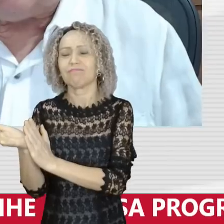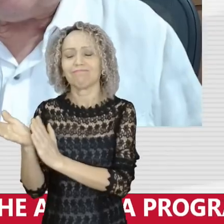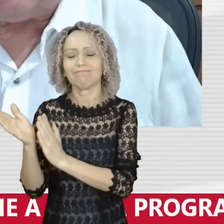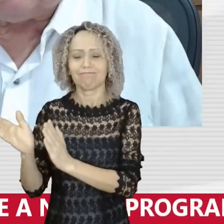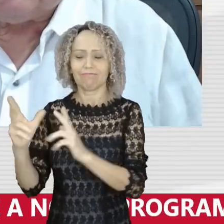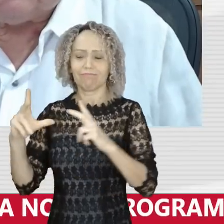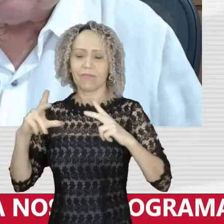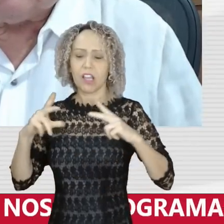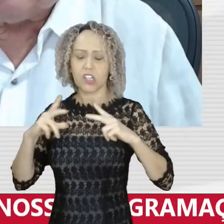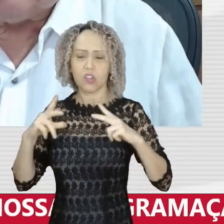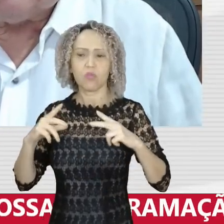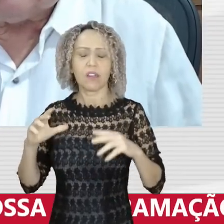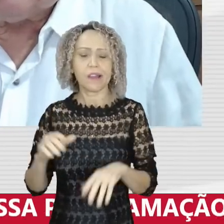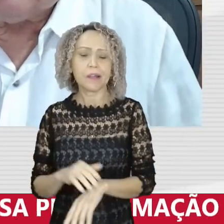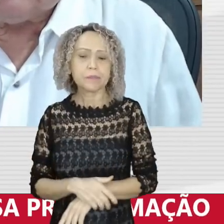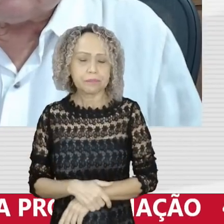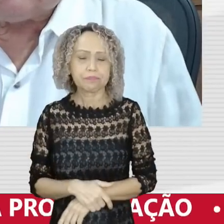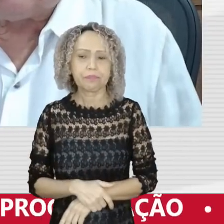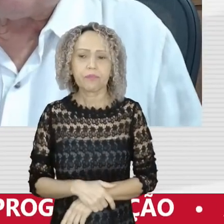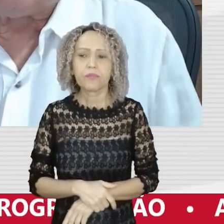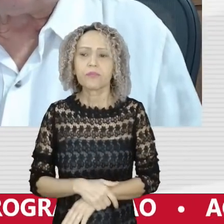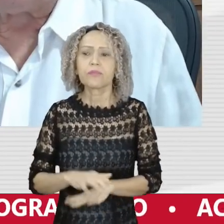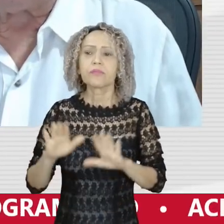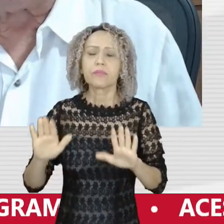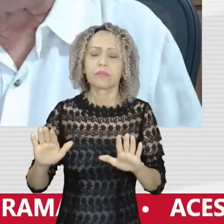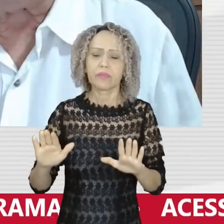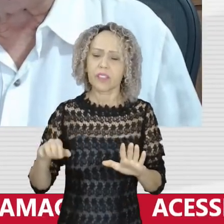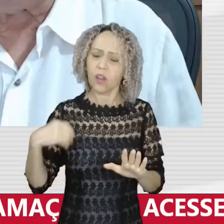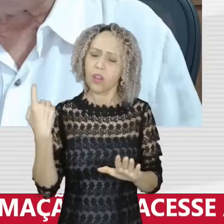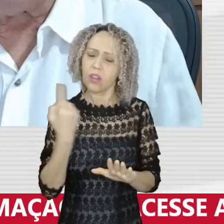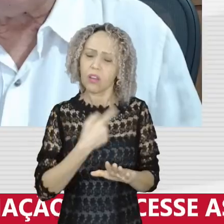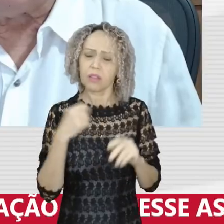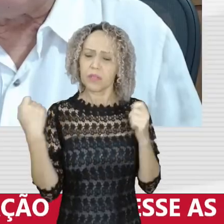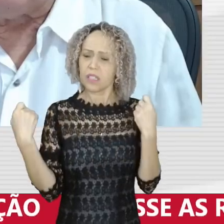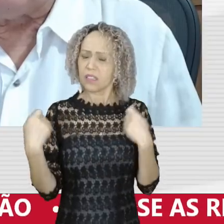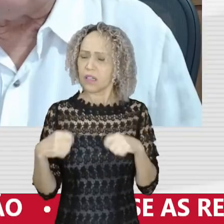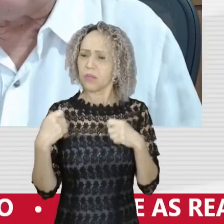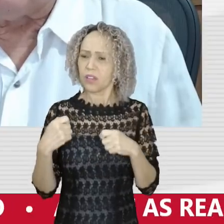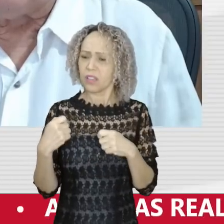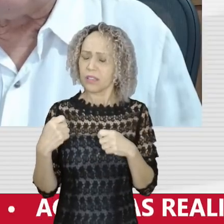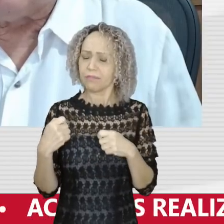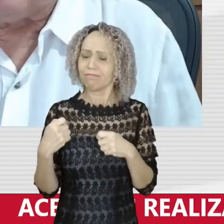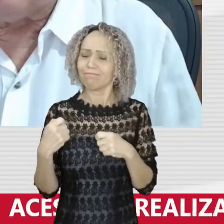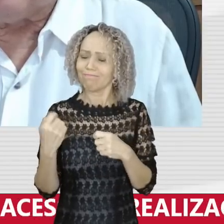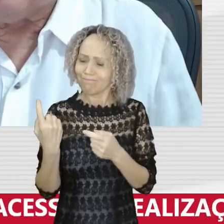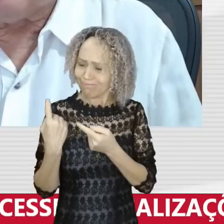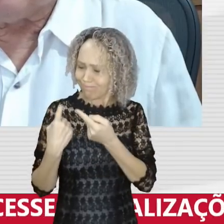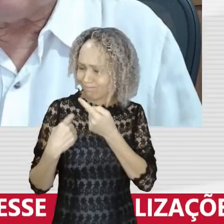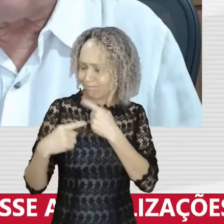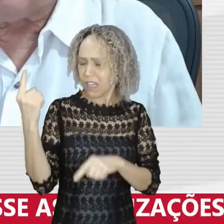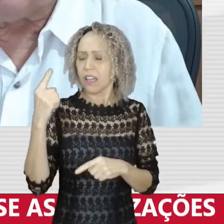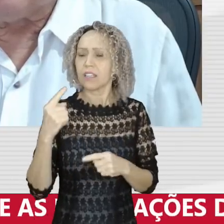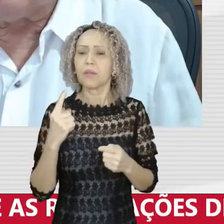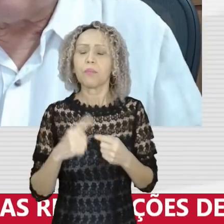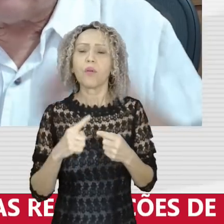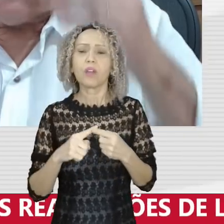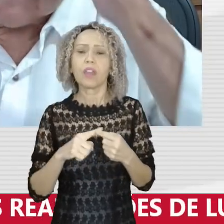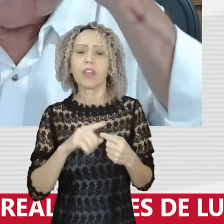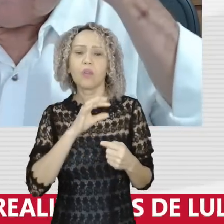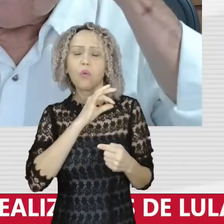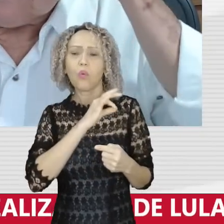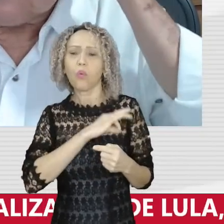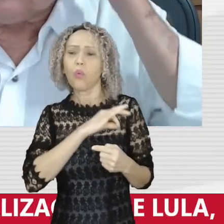nós precisamos avançar um pouco mais, porque o piso está se tornando teto. Então, hoje,